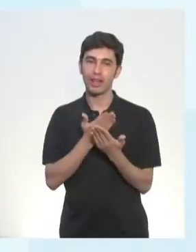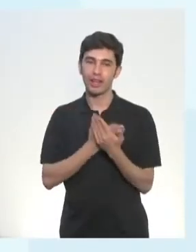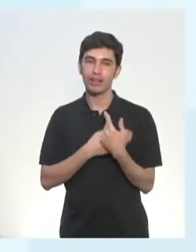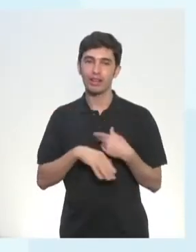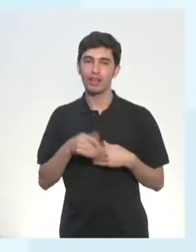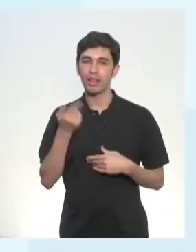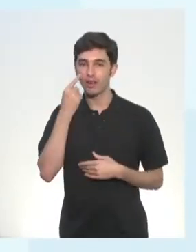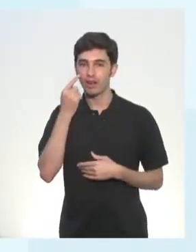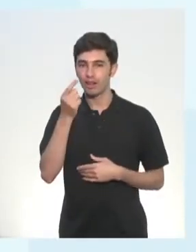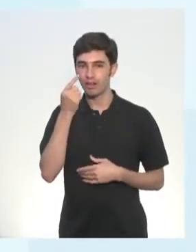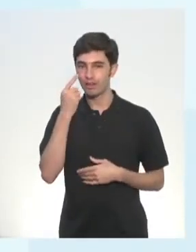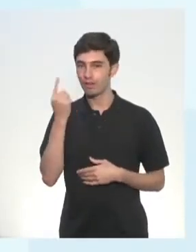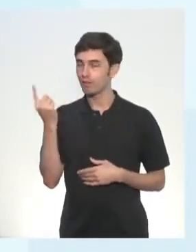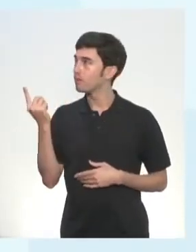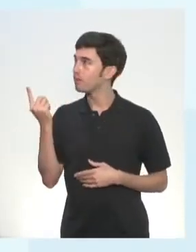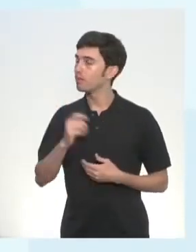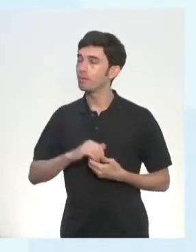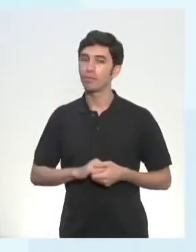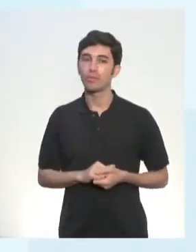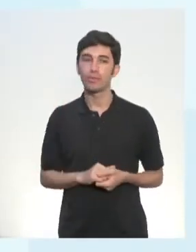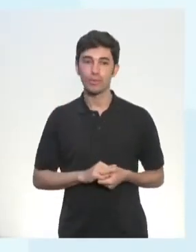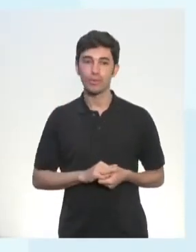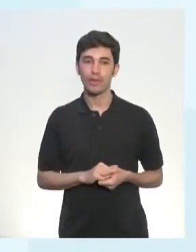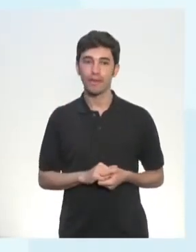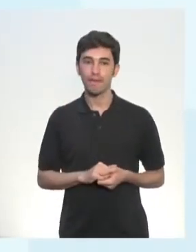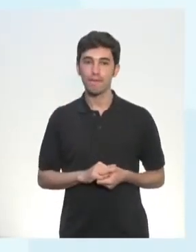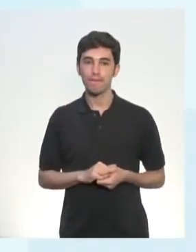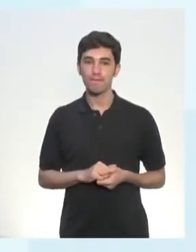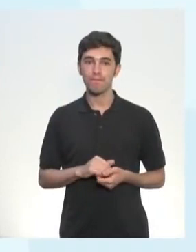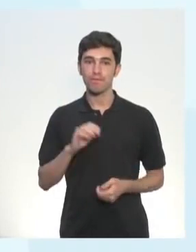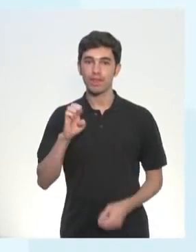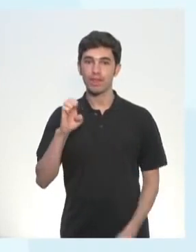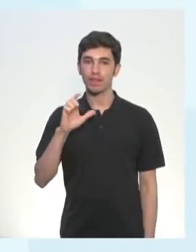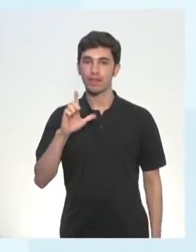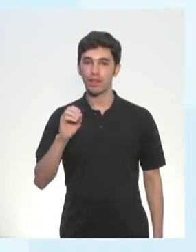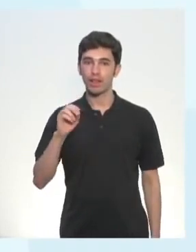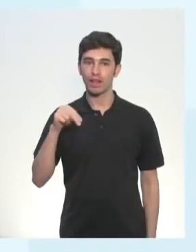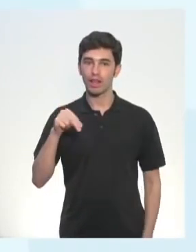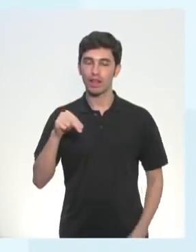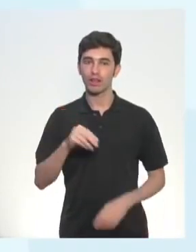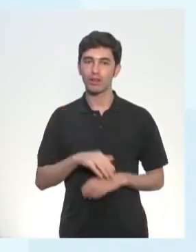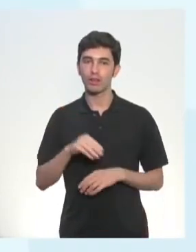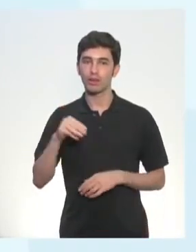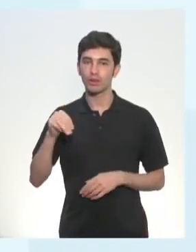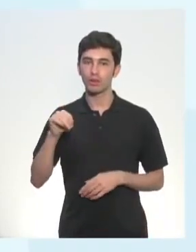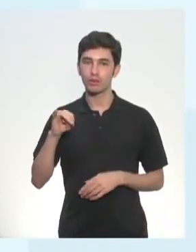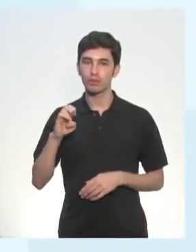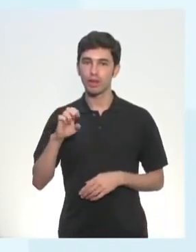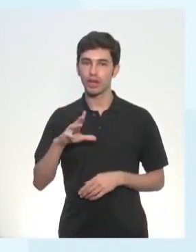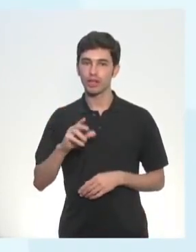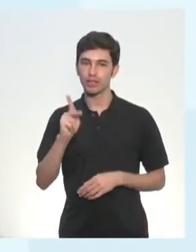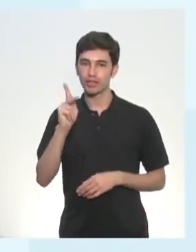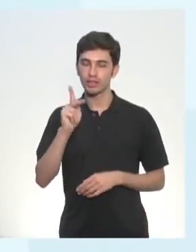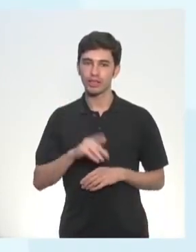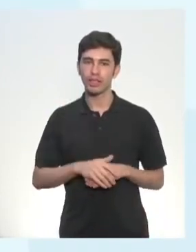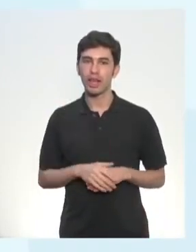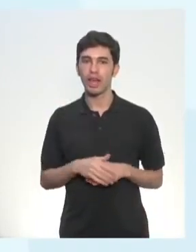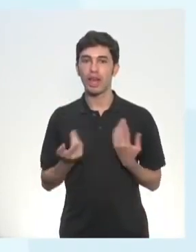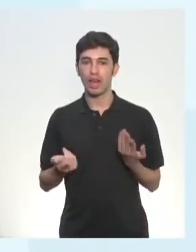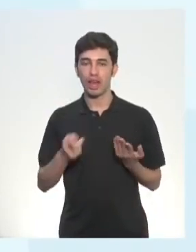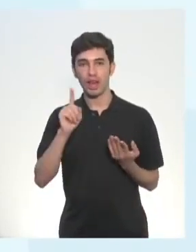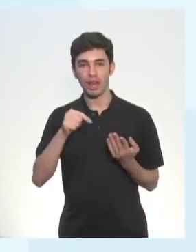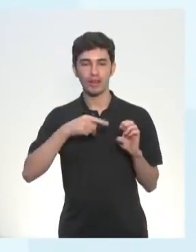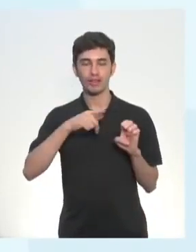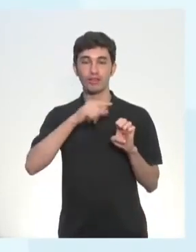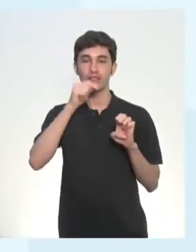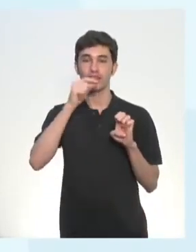lá. Deixa eu maior aqui. Elon Musk is a mega entrepreneur of South African origin. Então, Elon Musk é